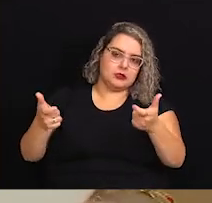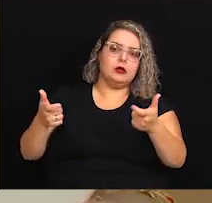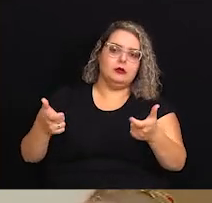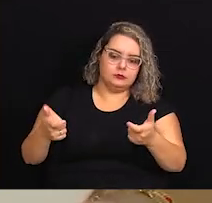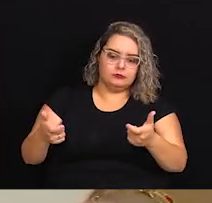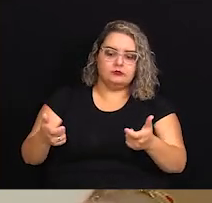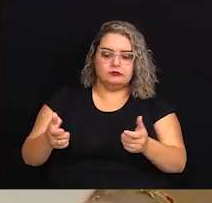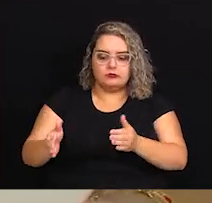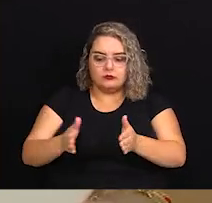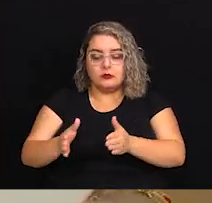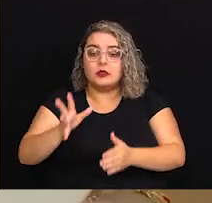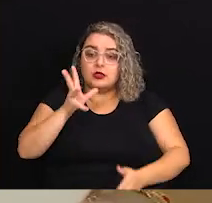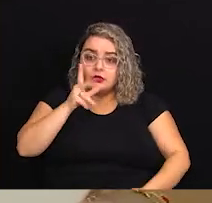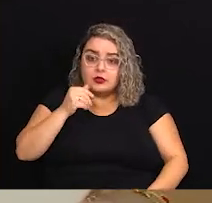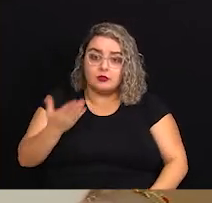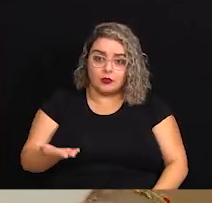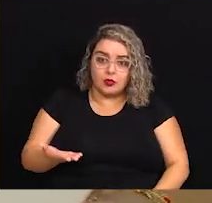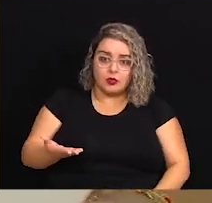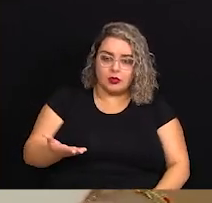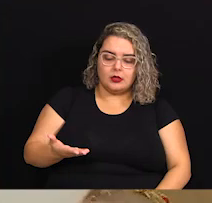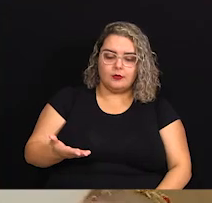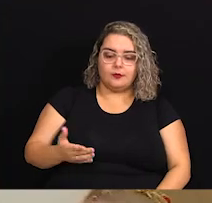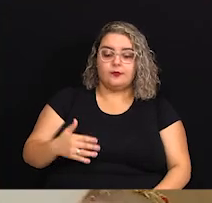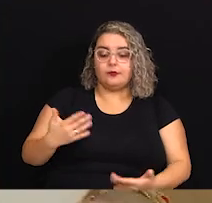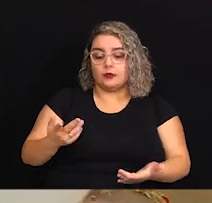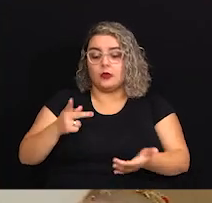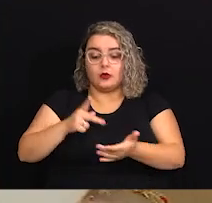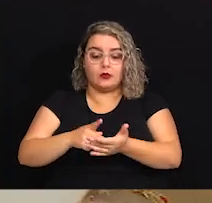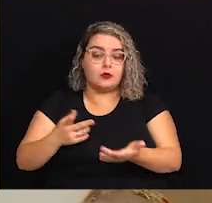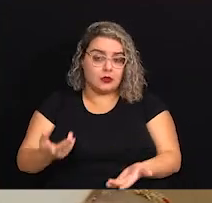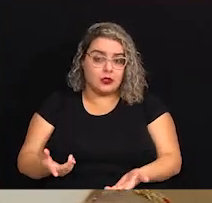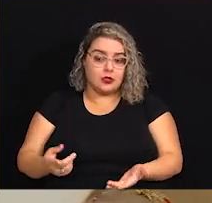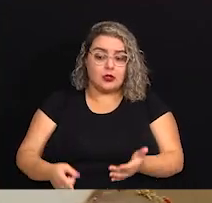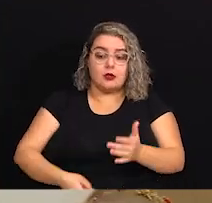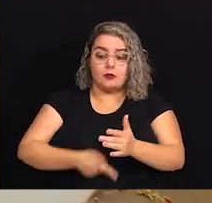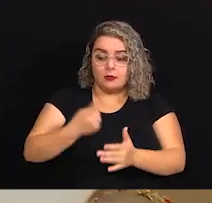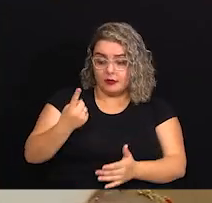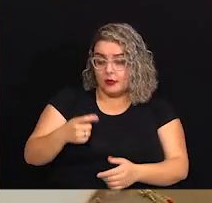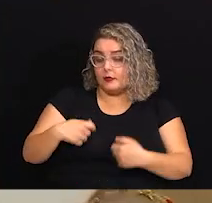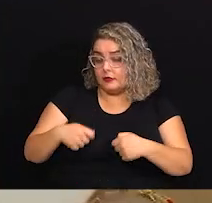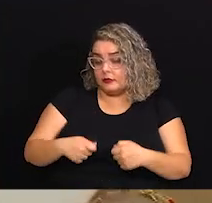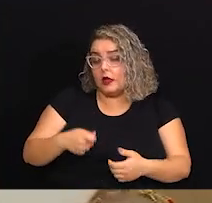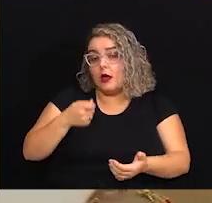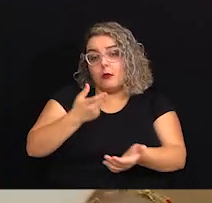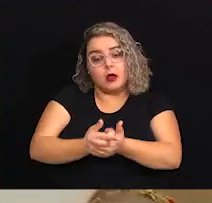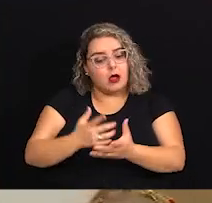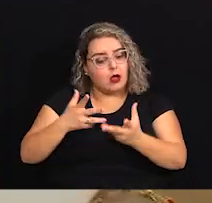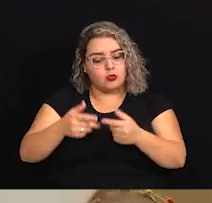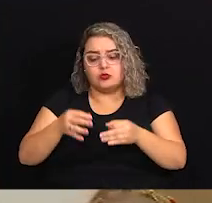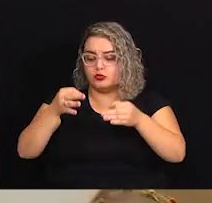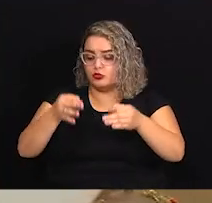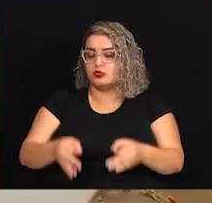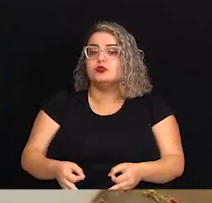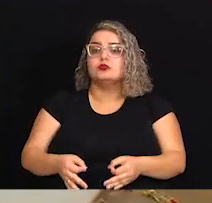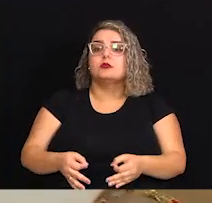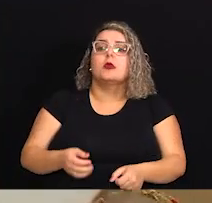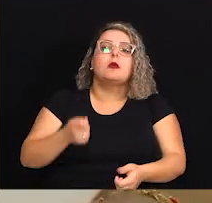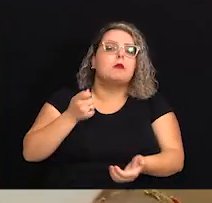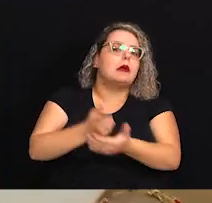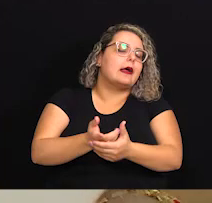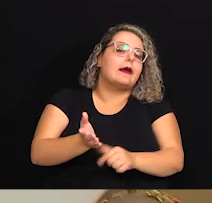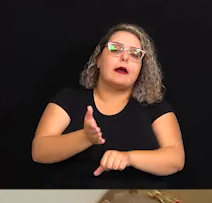né? Então, o score de crédito, na verdade. Então, primeiro a pessoa precisa honrar com os compromissos em dia,